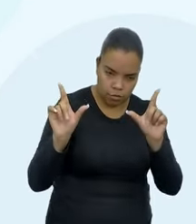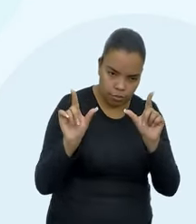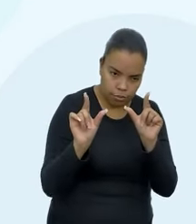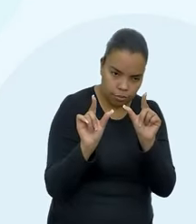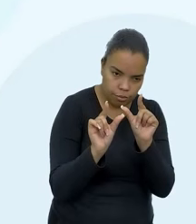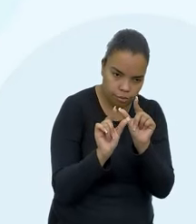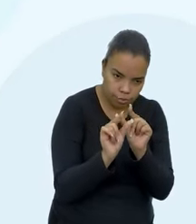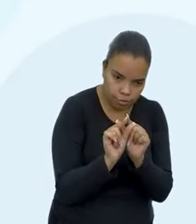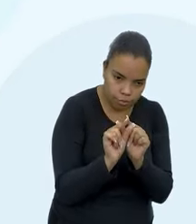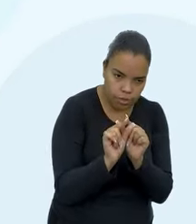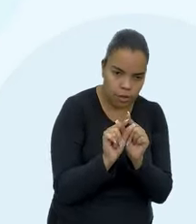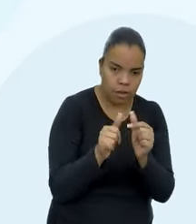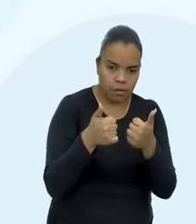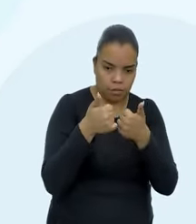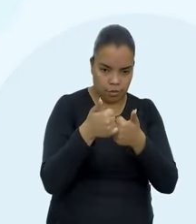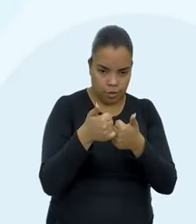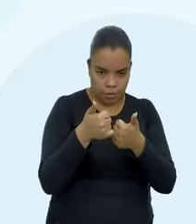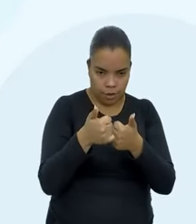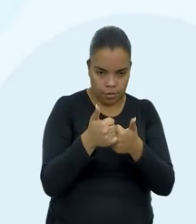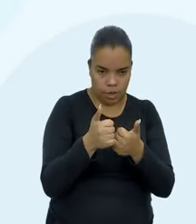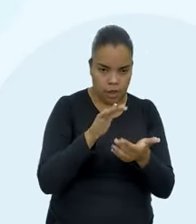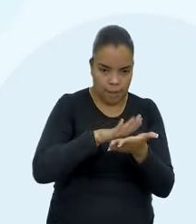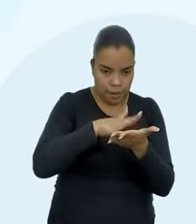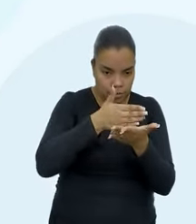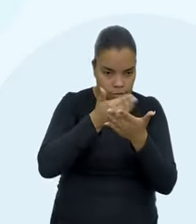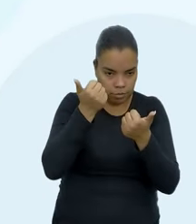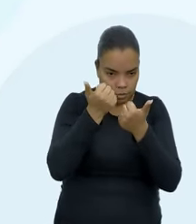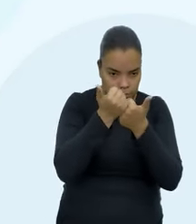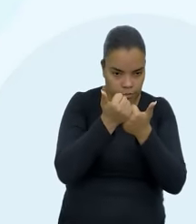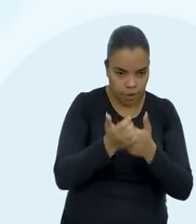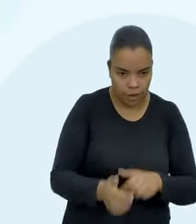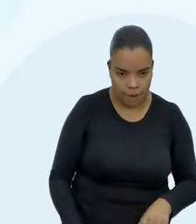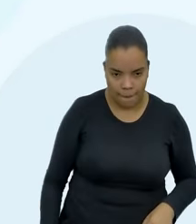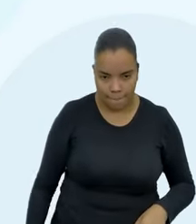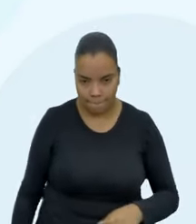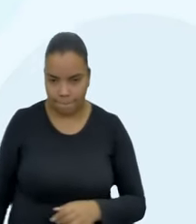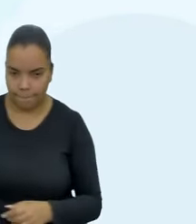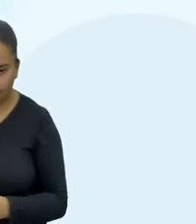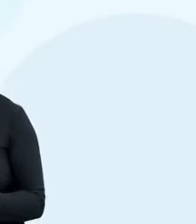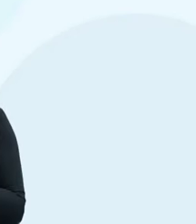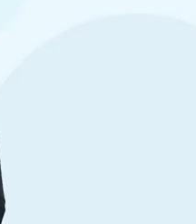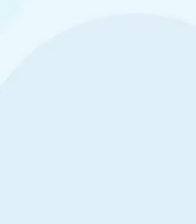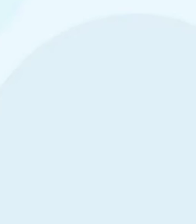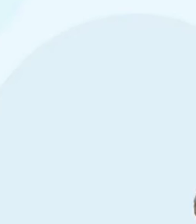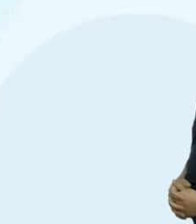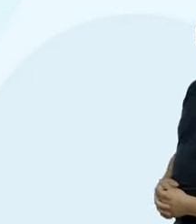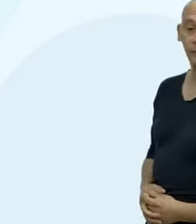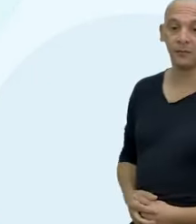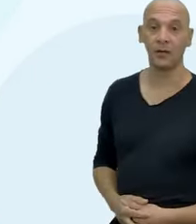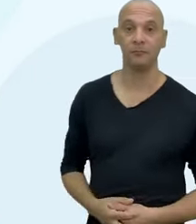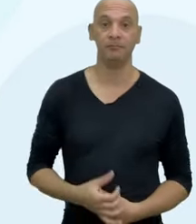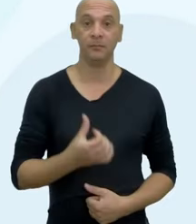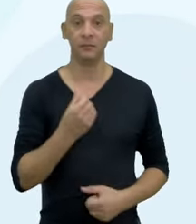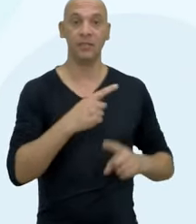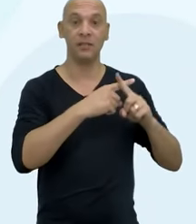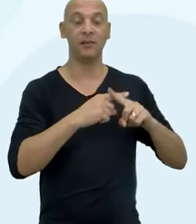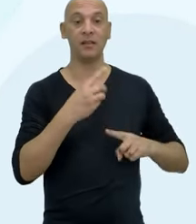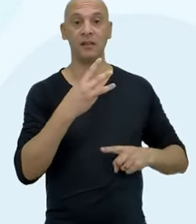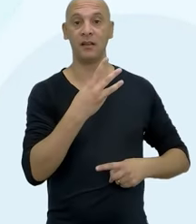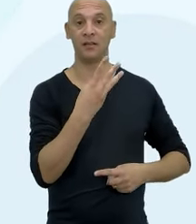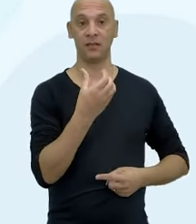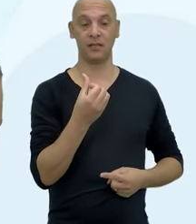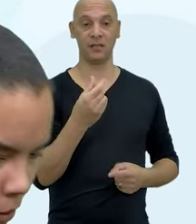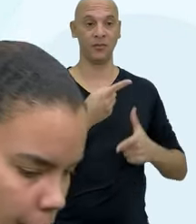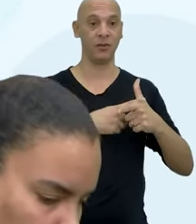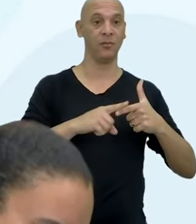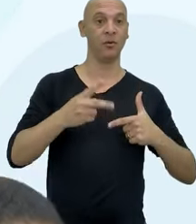4 5 e 6 6 x 3 36 / 2 = 18 né